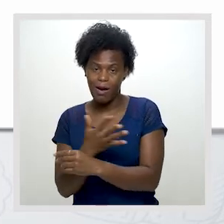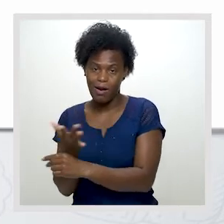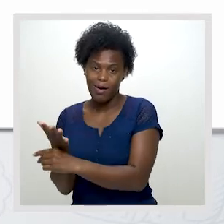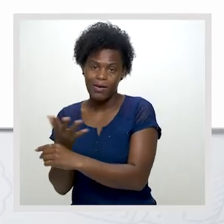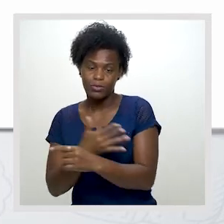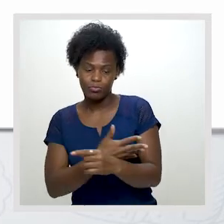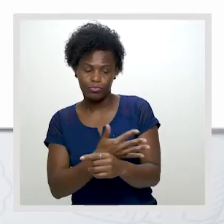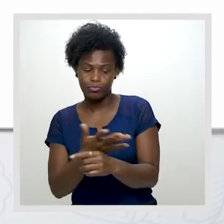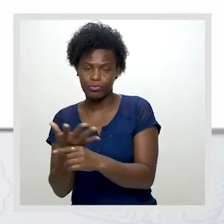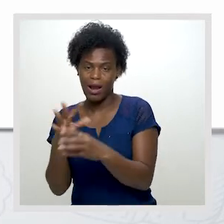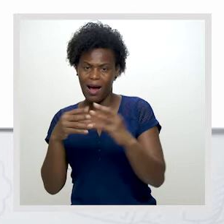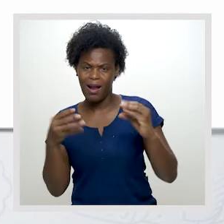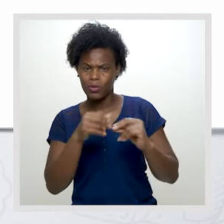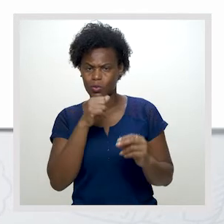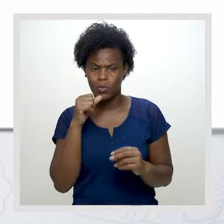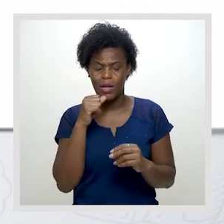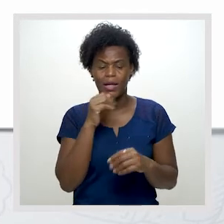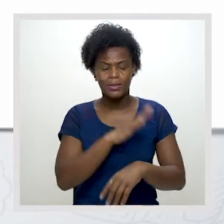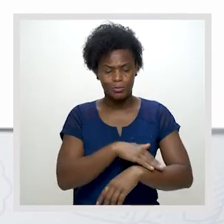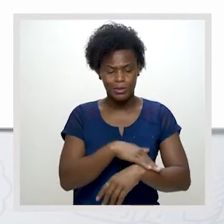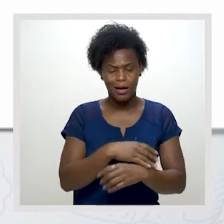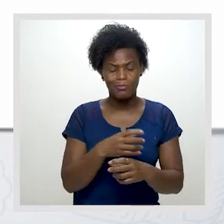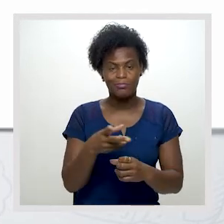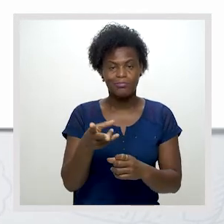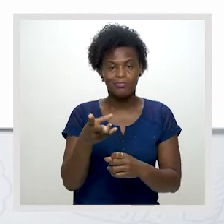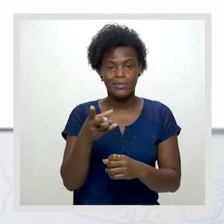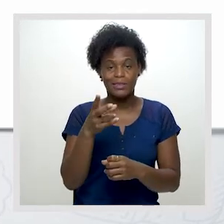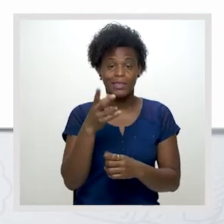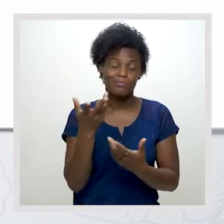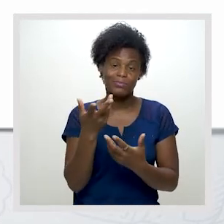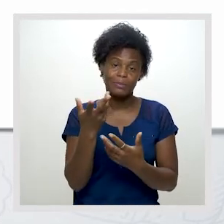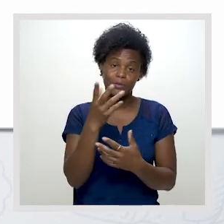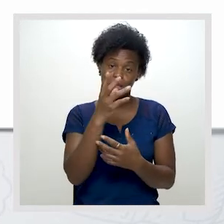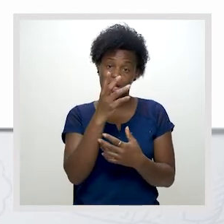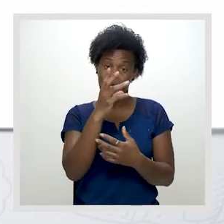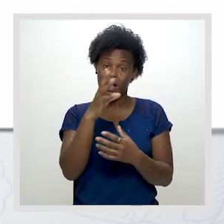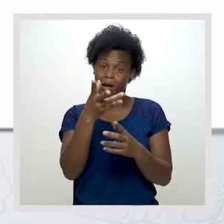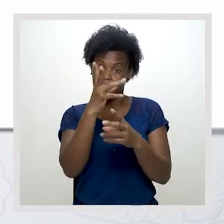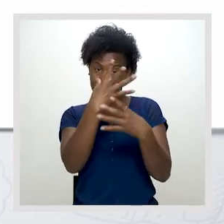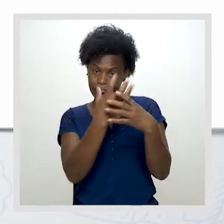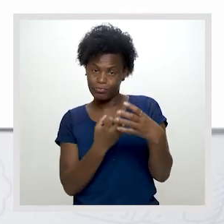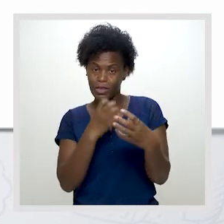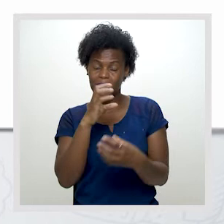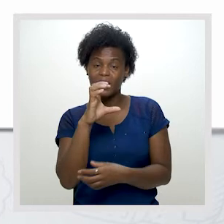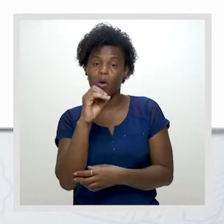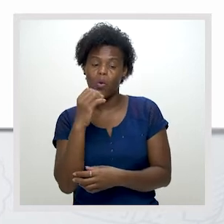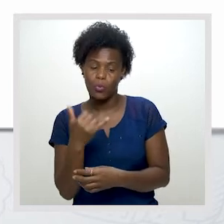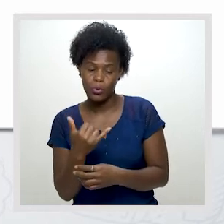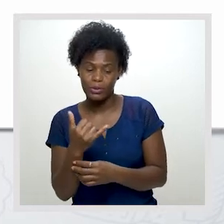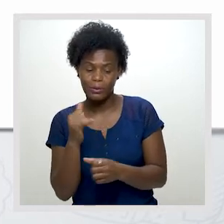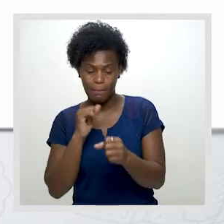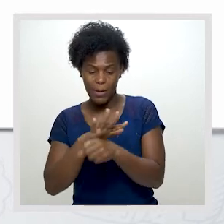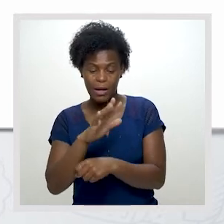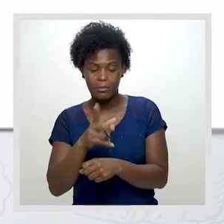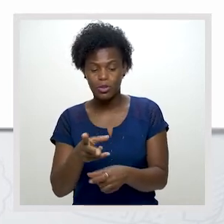nos oceanos e libertação do oxigênio para a atmosfera. E daí, o que aconteceu? Como nós